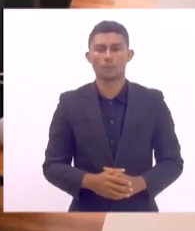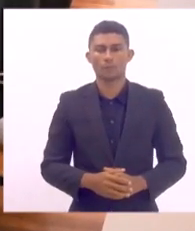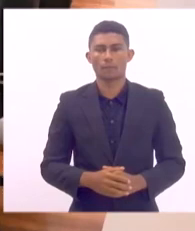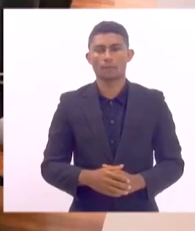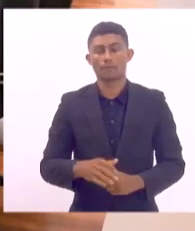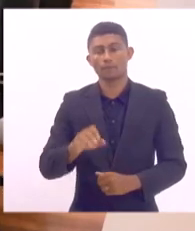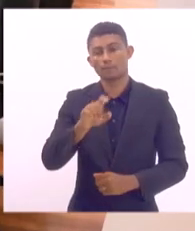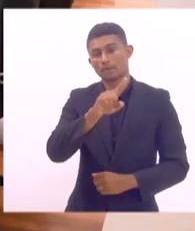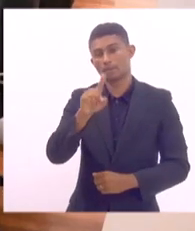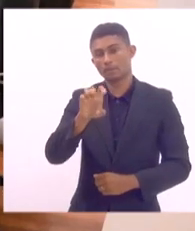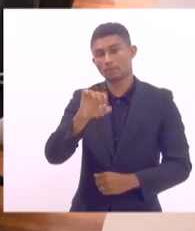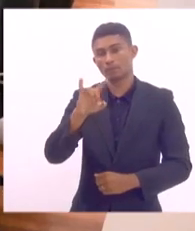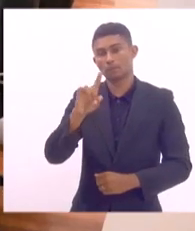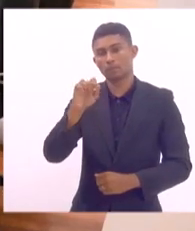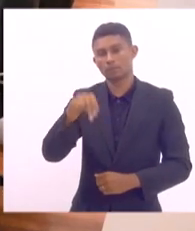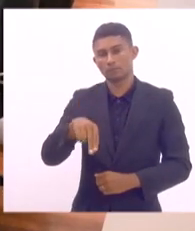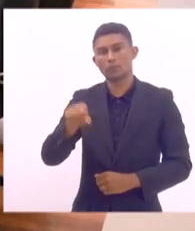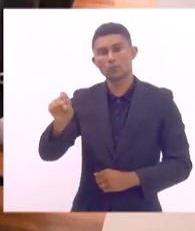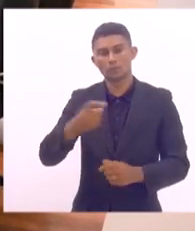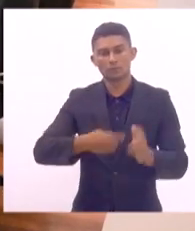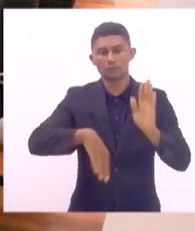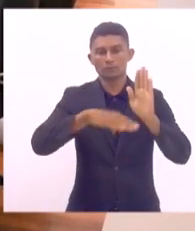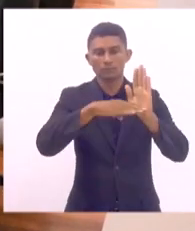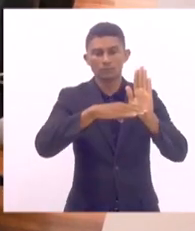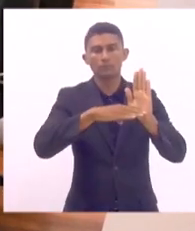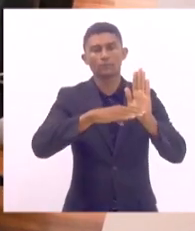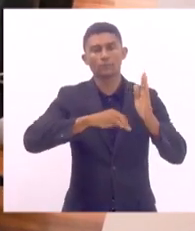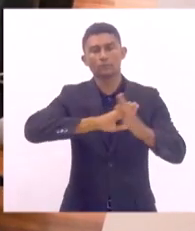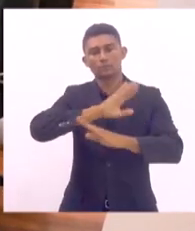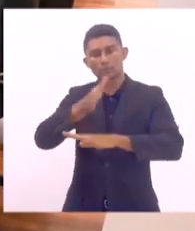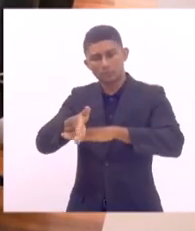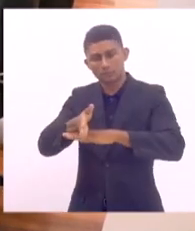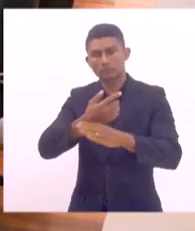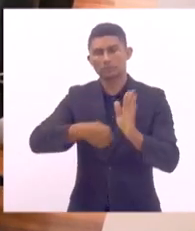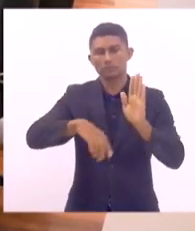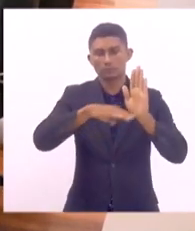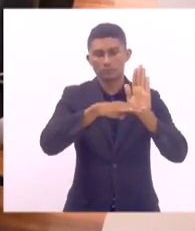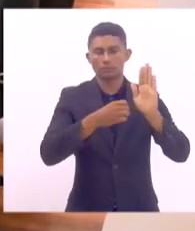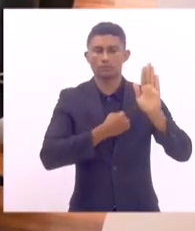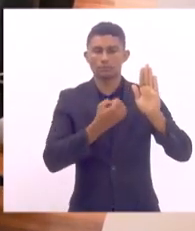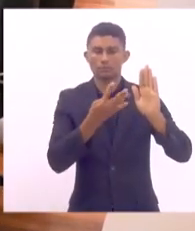Zeidan, dispõe obrigatório de uso de lâmpada. Derrubada. 46 não. É derrubar.